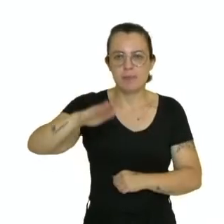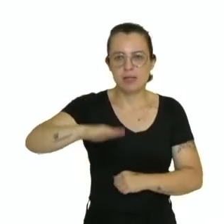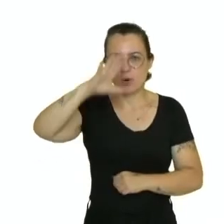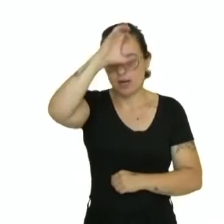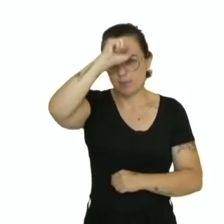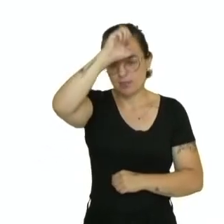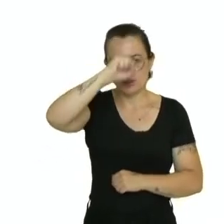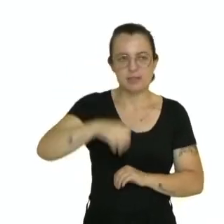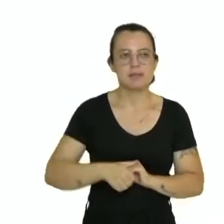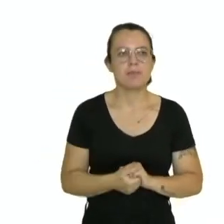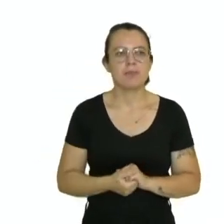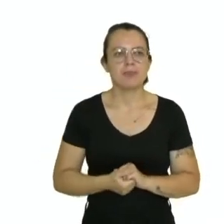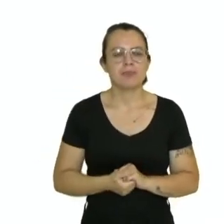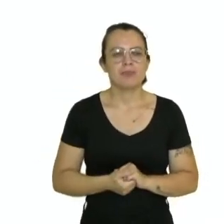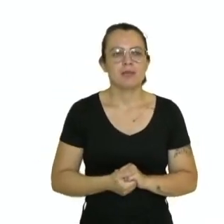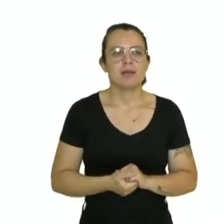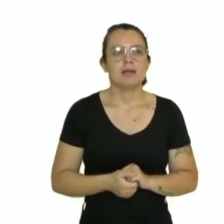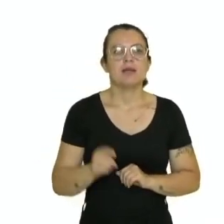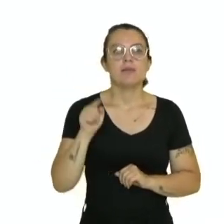agora possui uma renda de R$